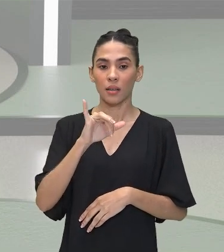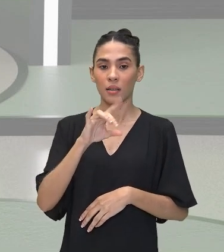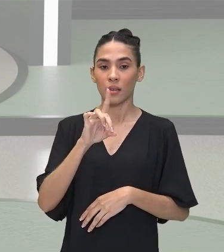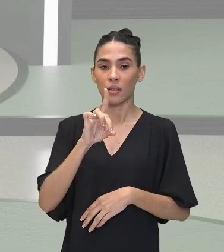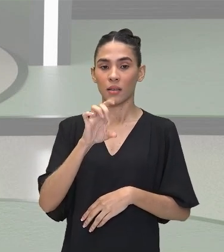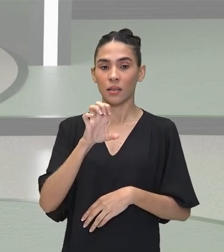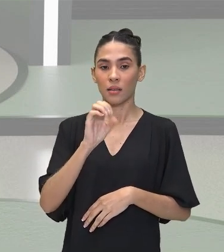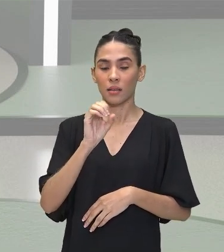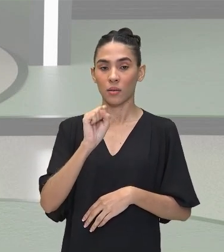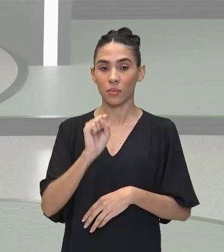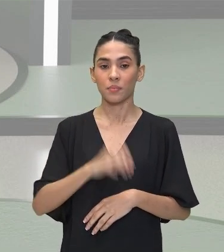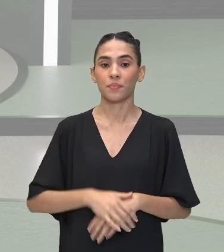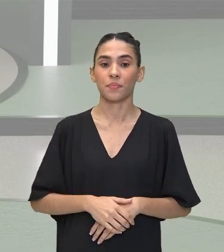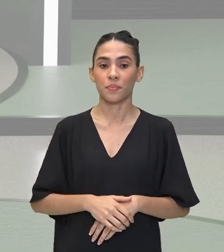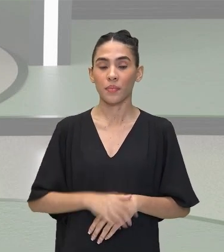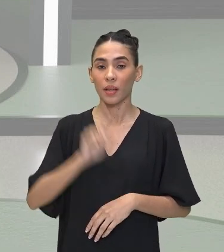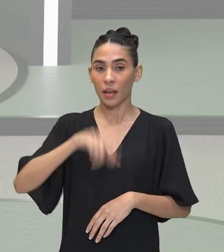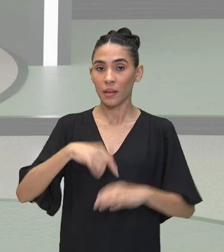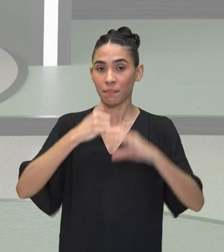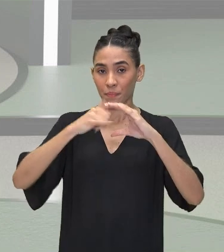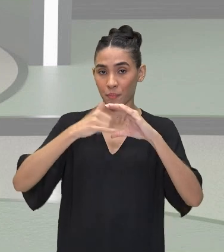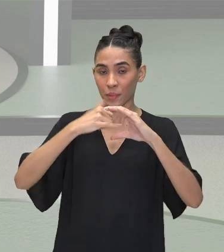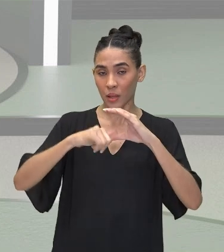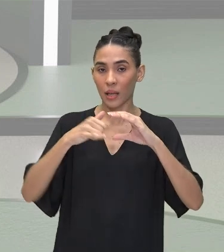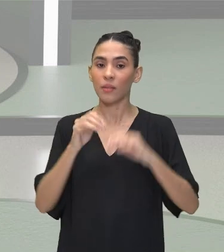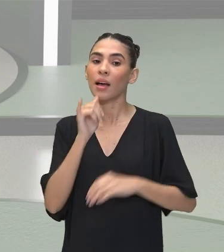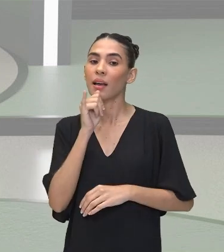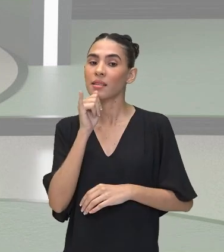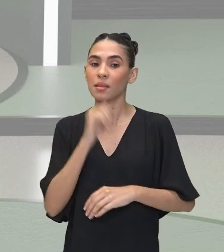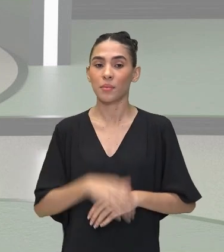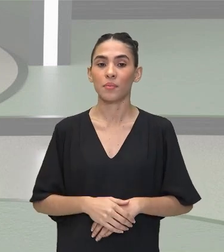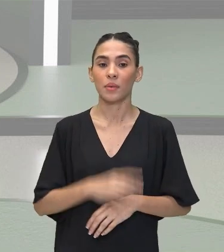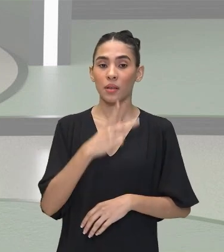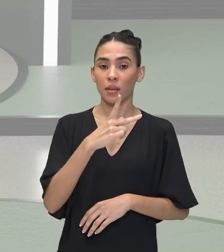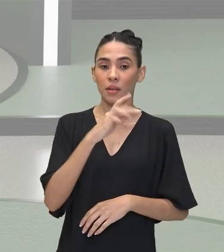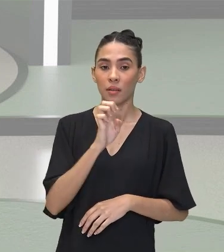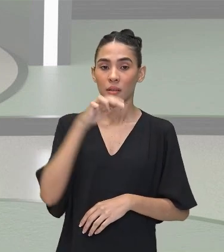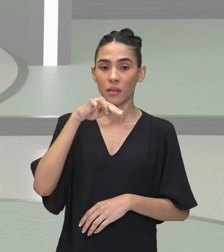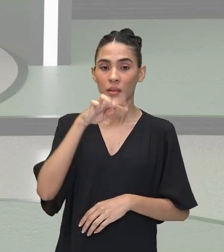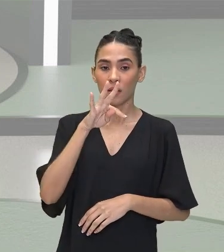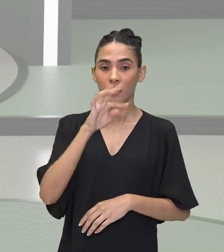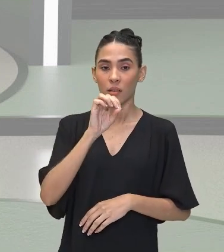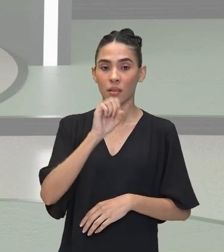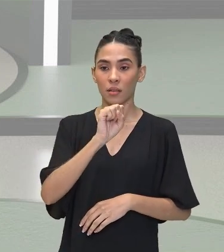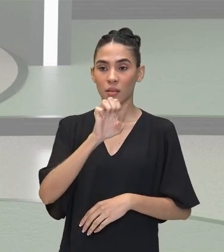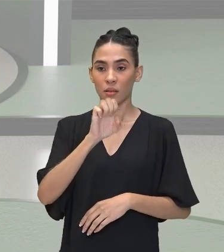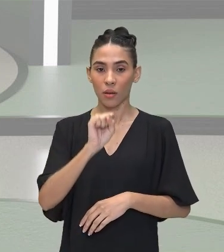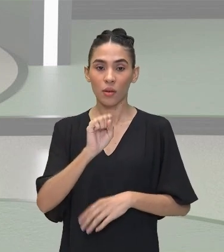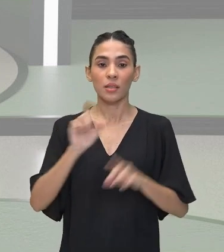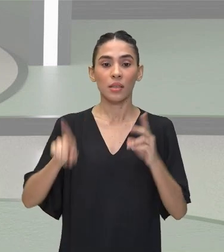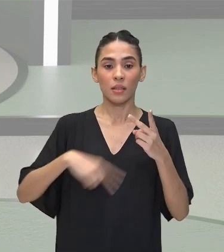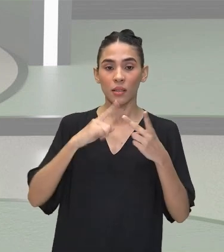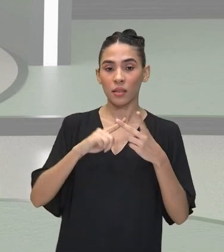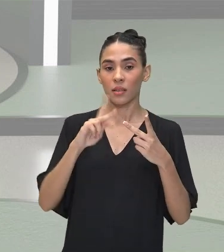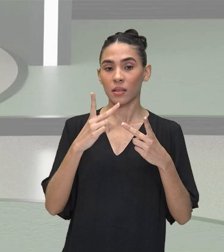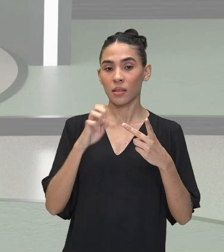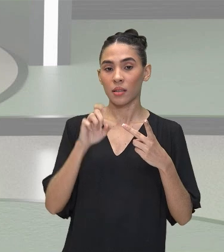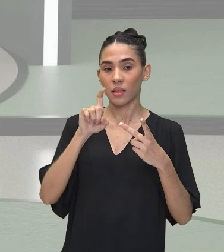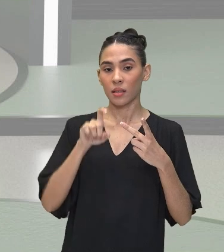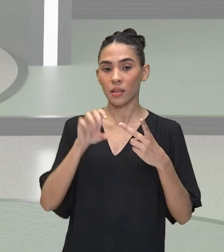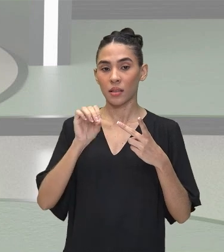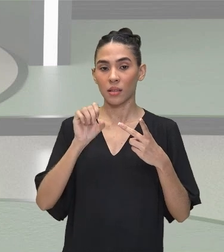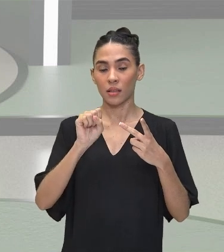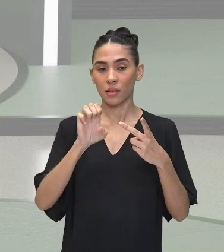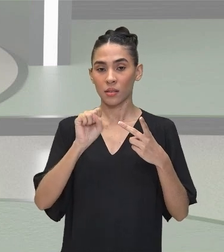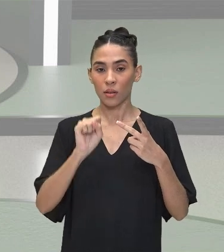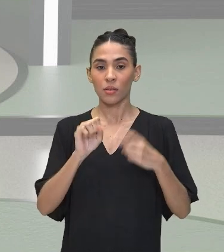são os carboidratos, como exemplos aqui, as pentoses e as hexoses. As pentoses temos